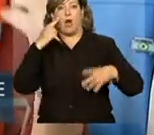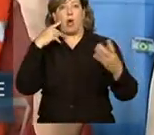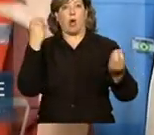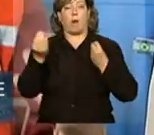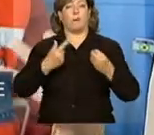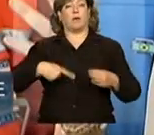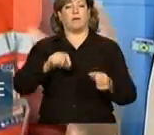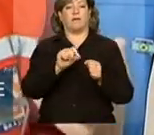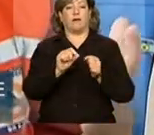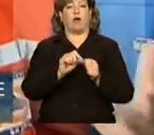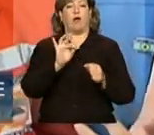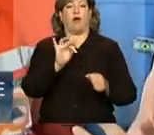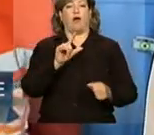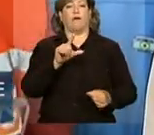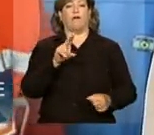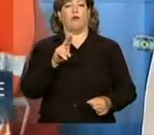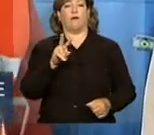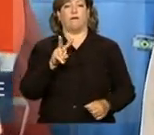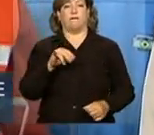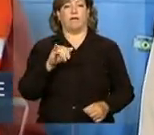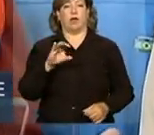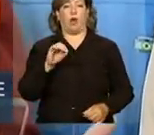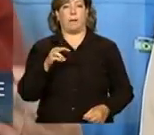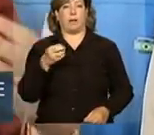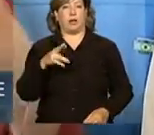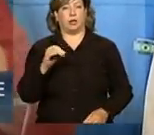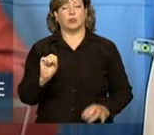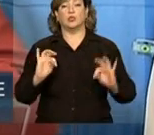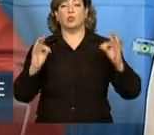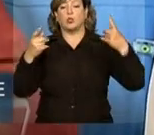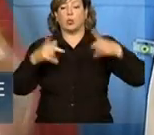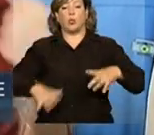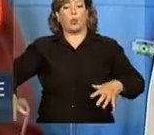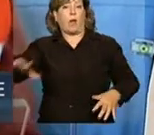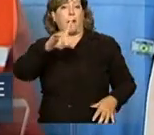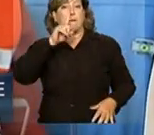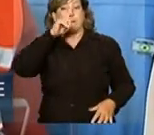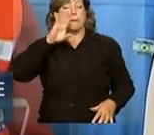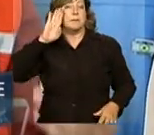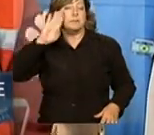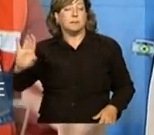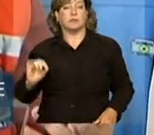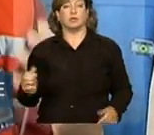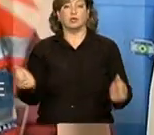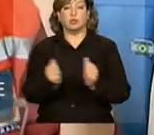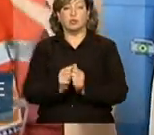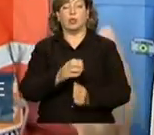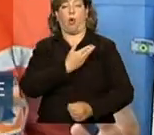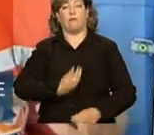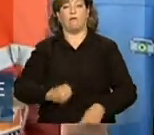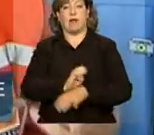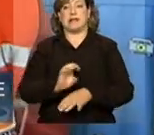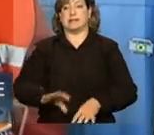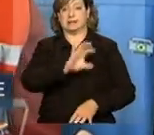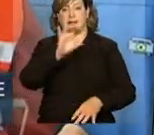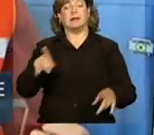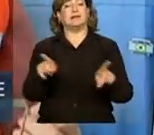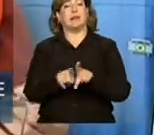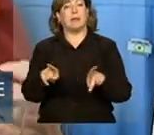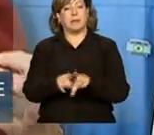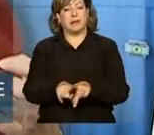pluviômetros em todas as principais áreas de risco, junto com os governos do Estado, e através